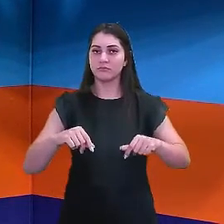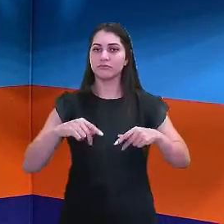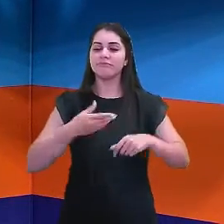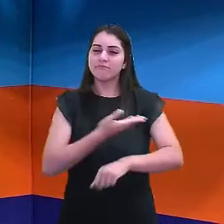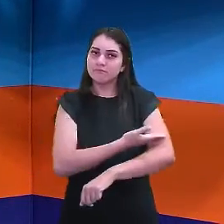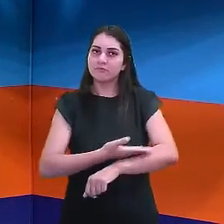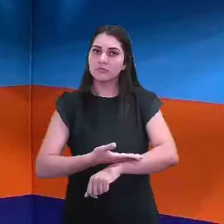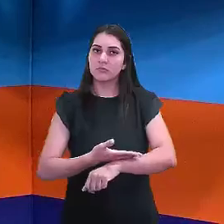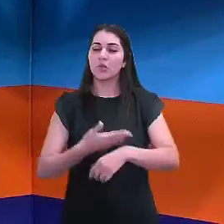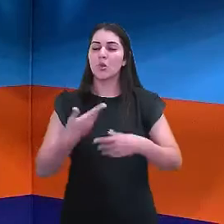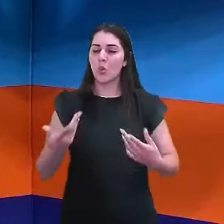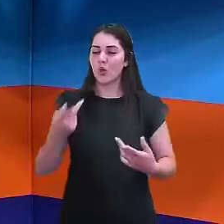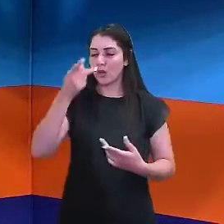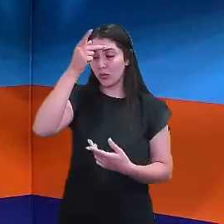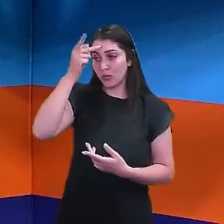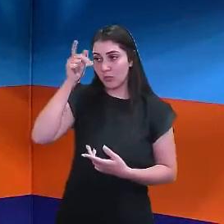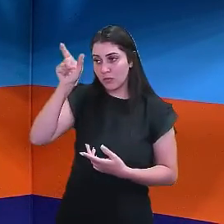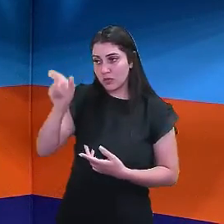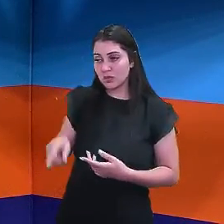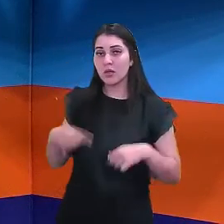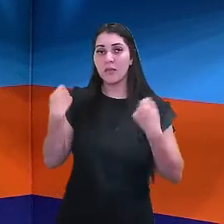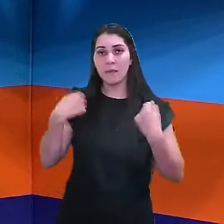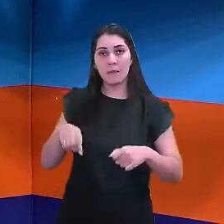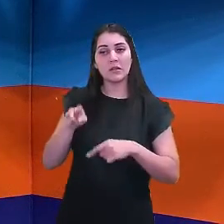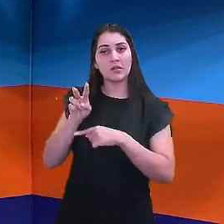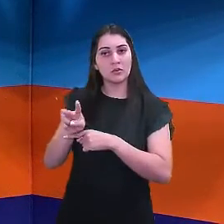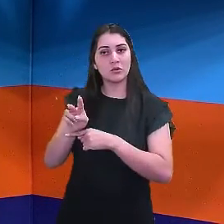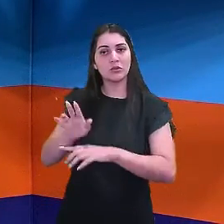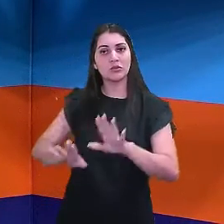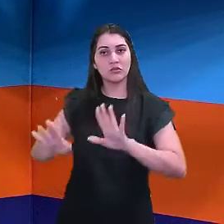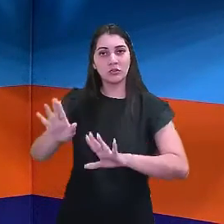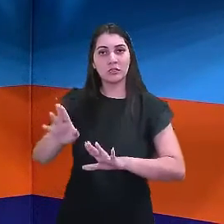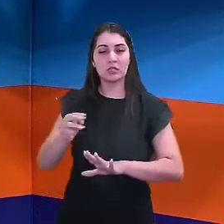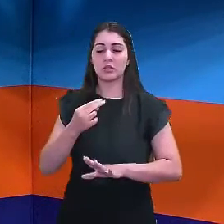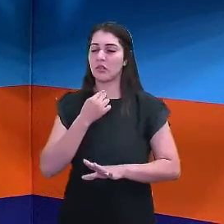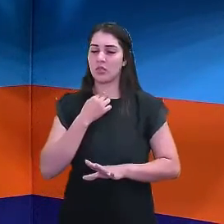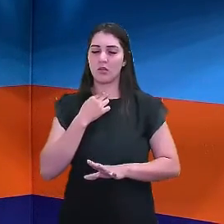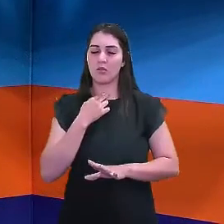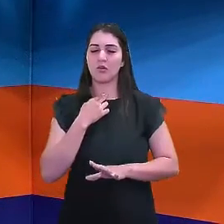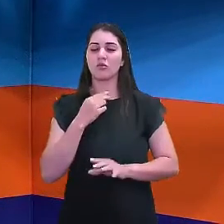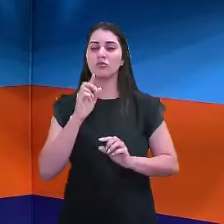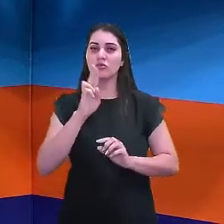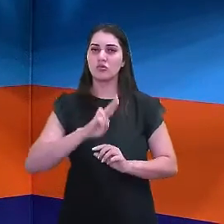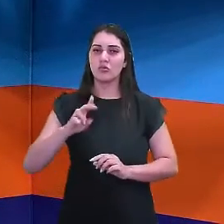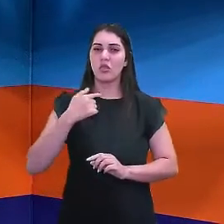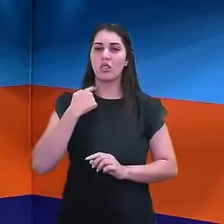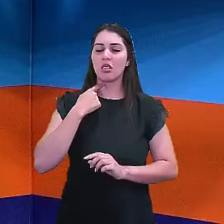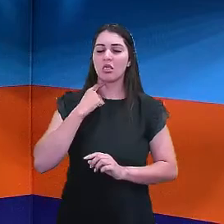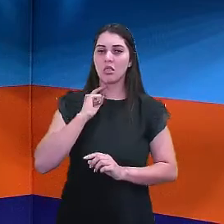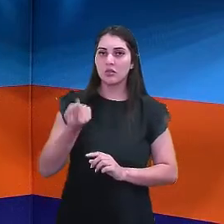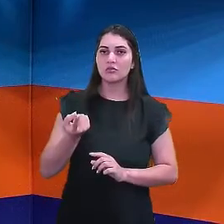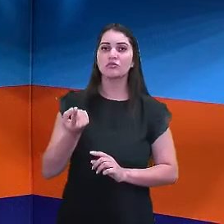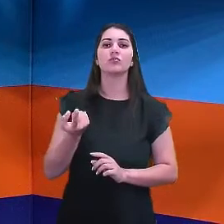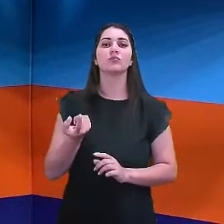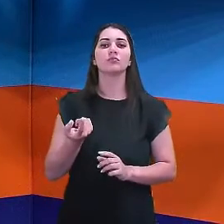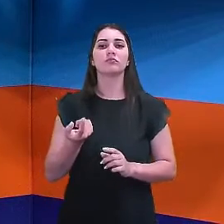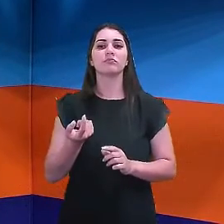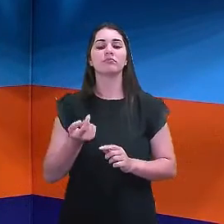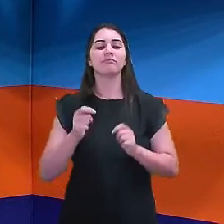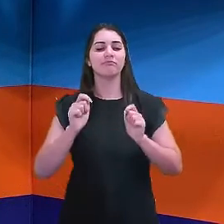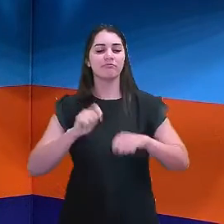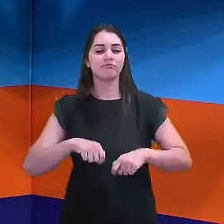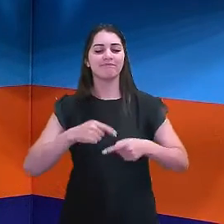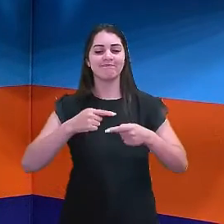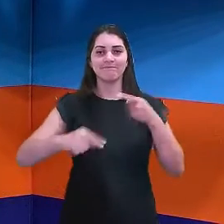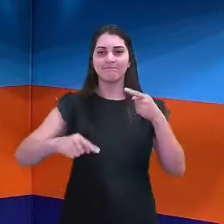E enquanto cidadão, você tem que conservar esse solo e não usar de poluentes, não usar da poluição para poder